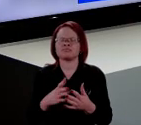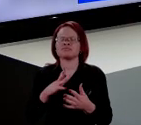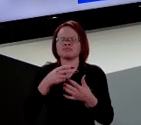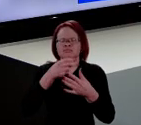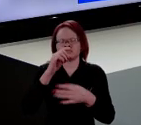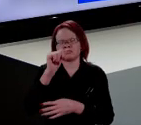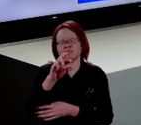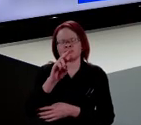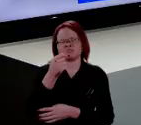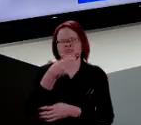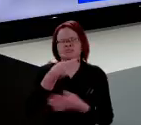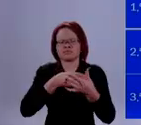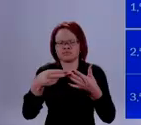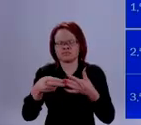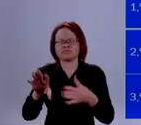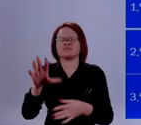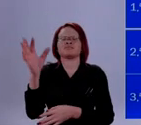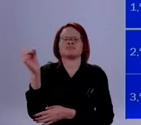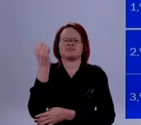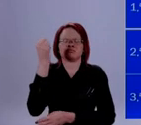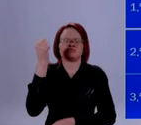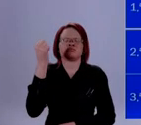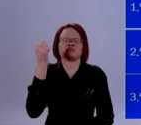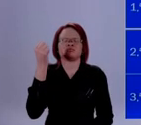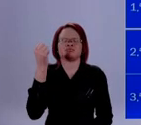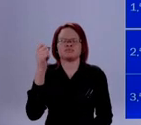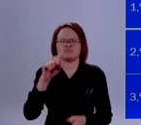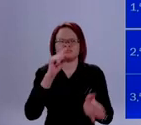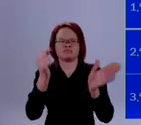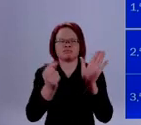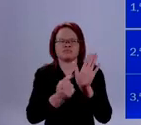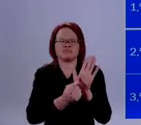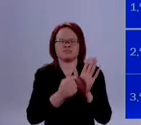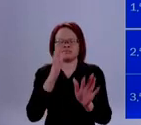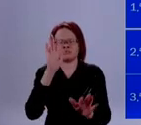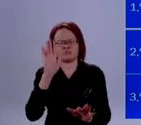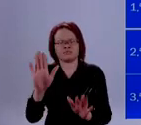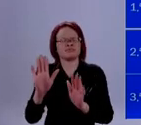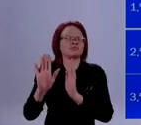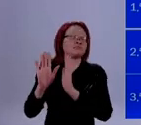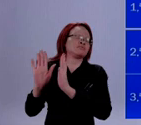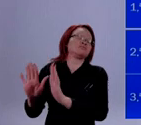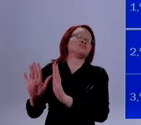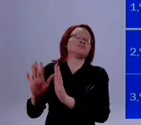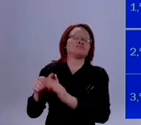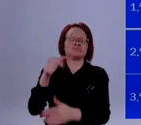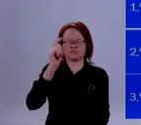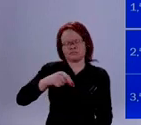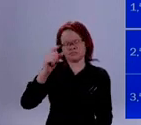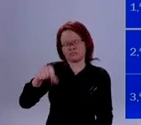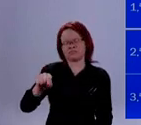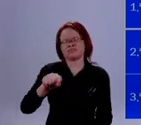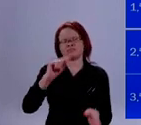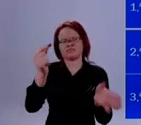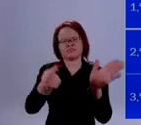pronomes possessivos os pronomes possessivos indicam o que pertence a pessoa